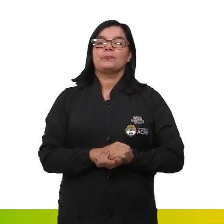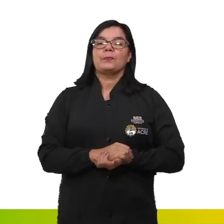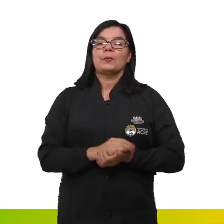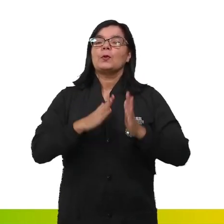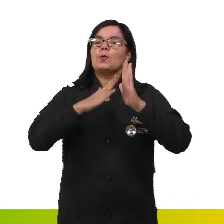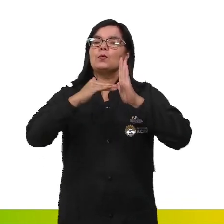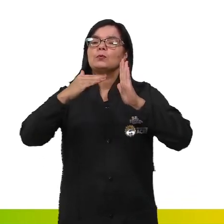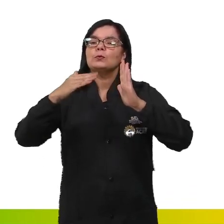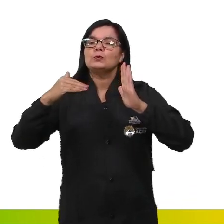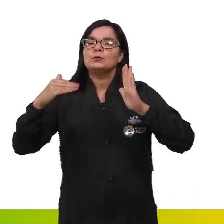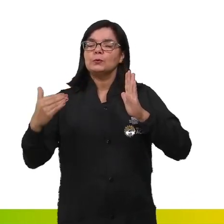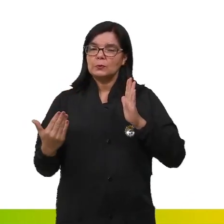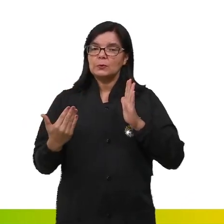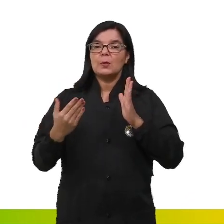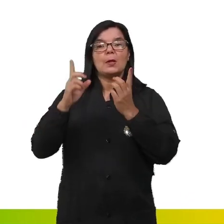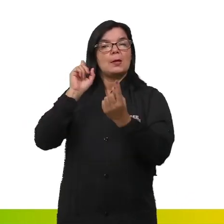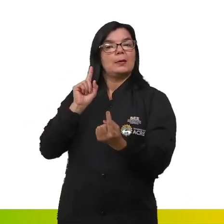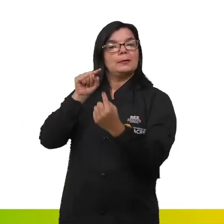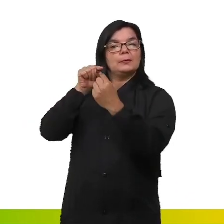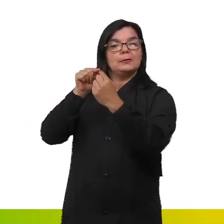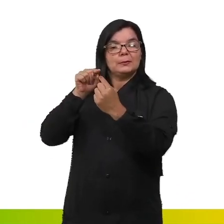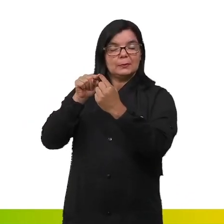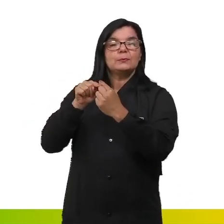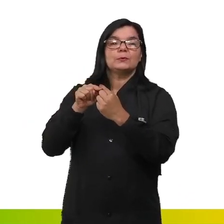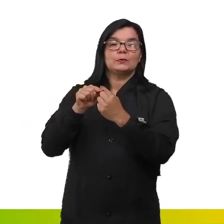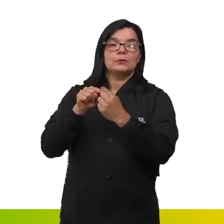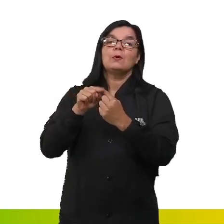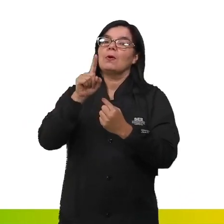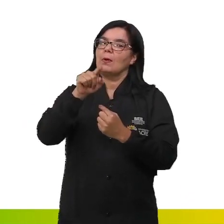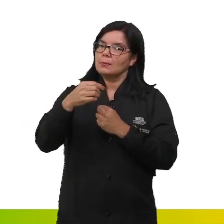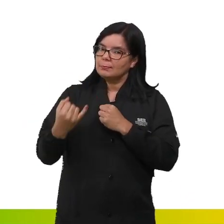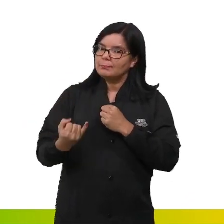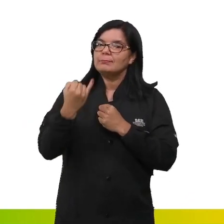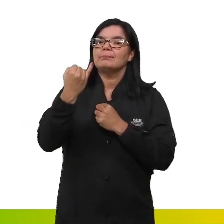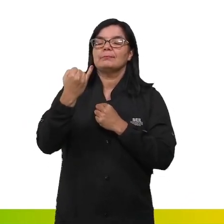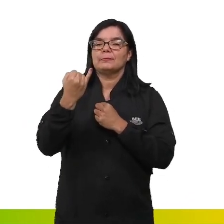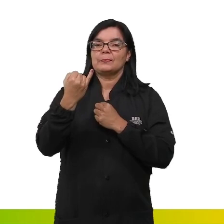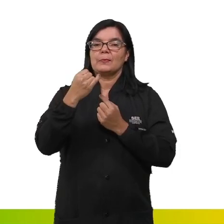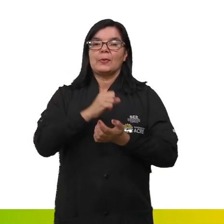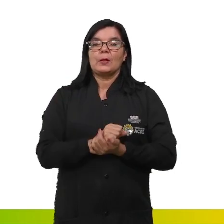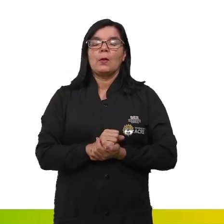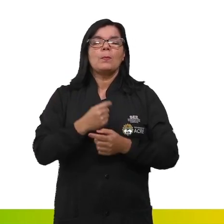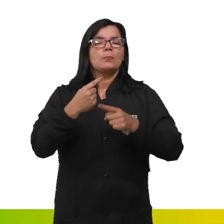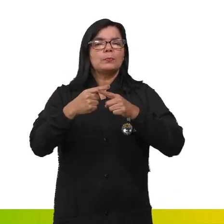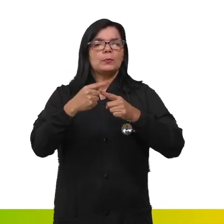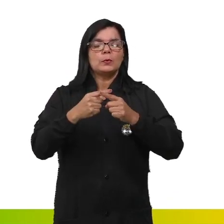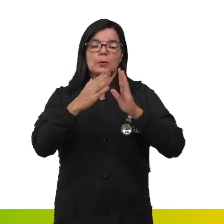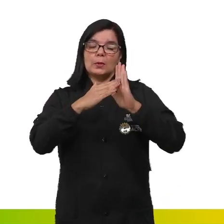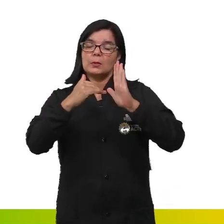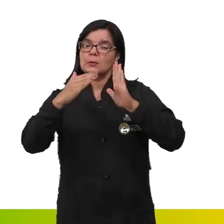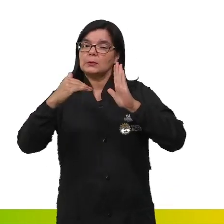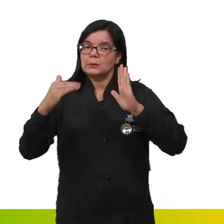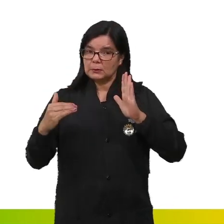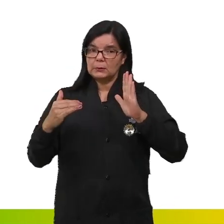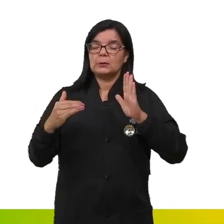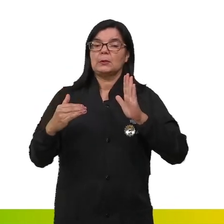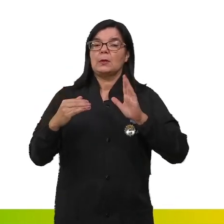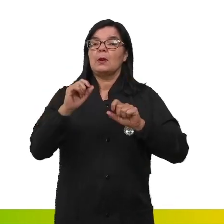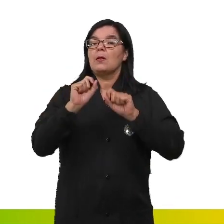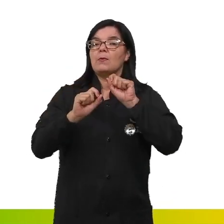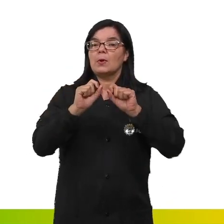o estilo e intencionalidade. Isso aqui é muito importante, tá, pessoal? Porque esse estilo, ele